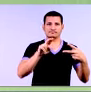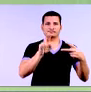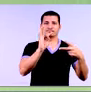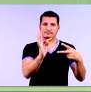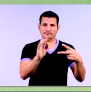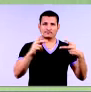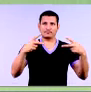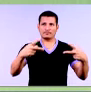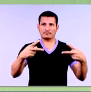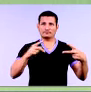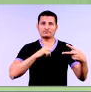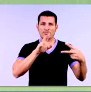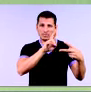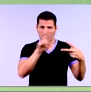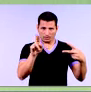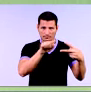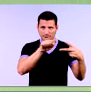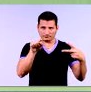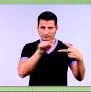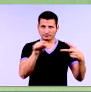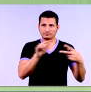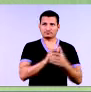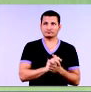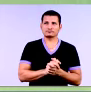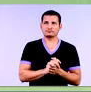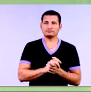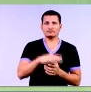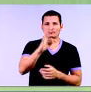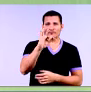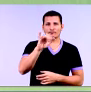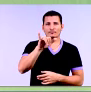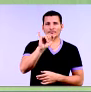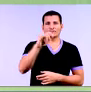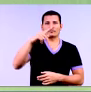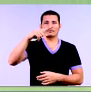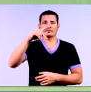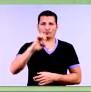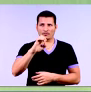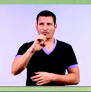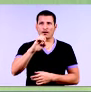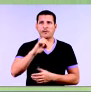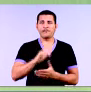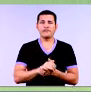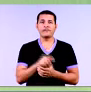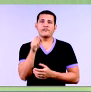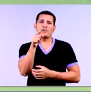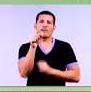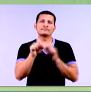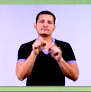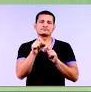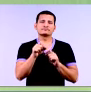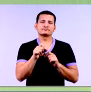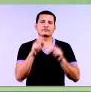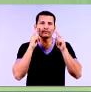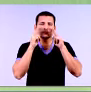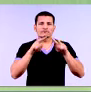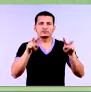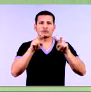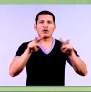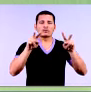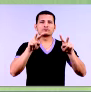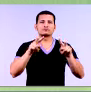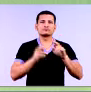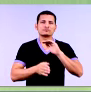que tinha o nome, está aqui o nome dela, e um tipo. Isso daqui nos gerava um elemento visual, um campo